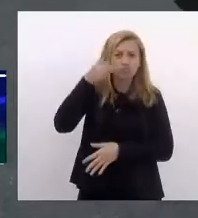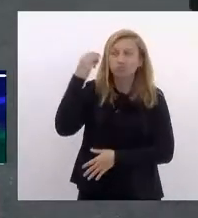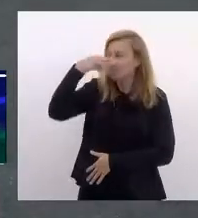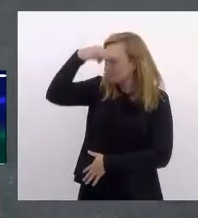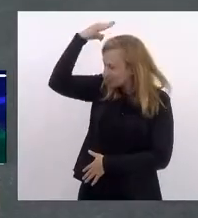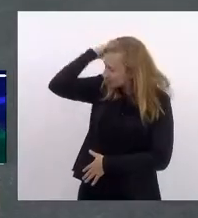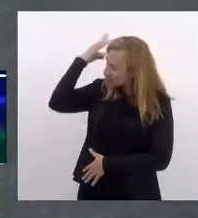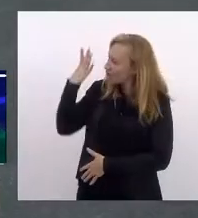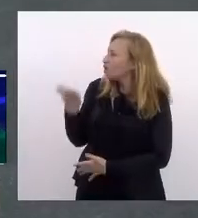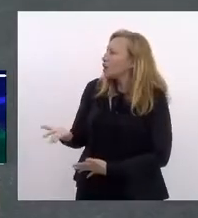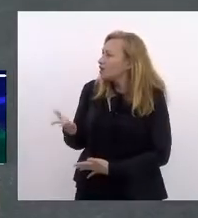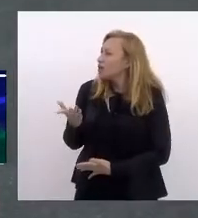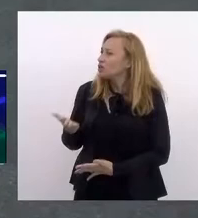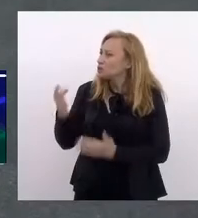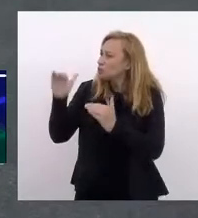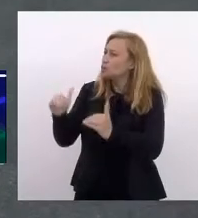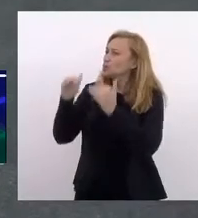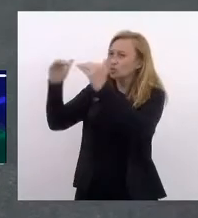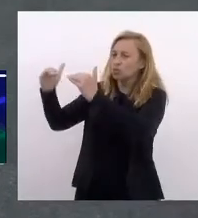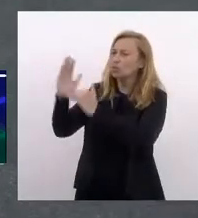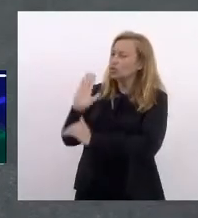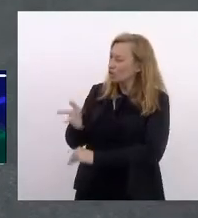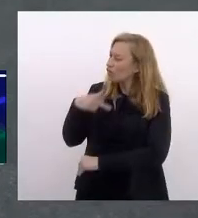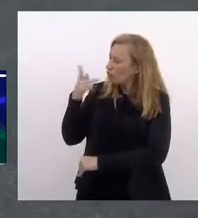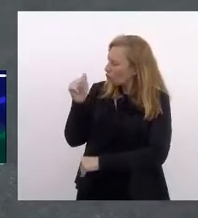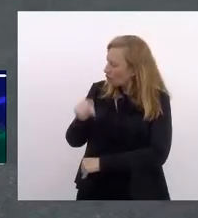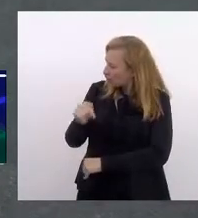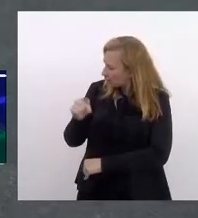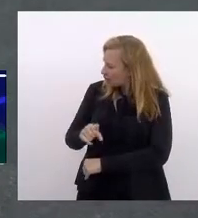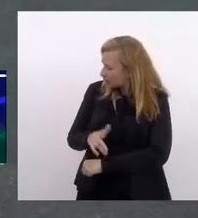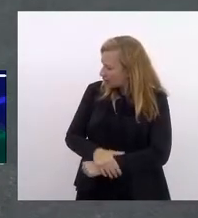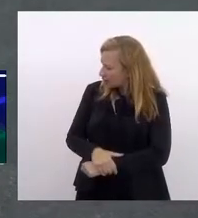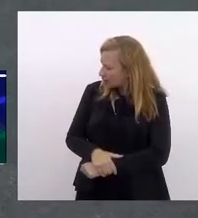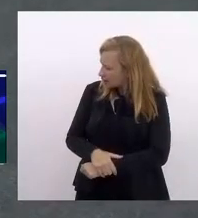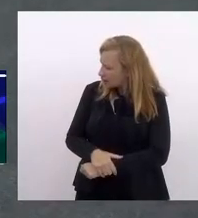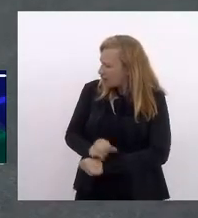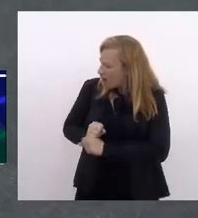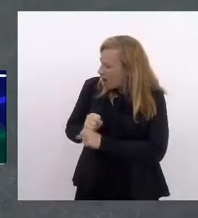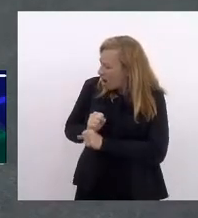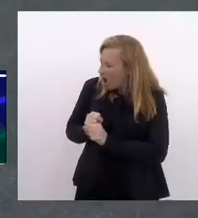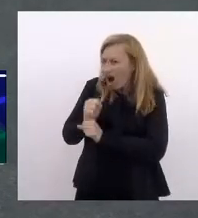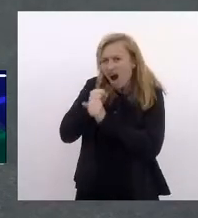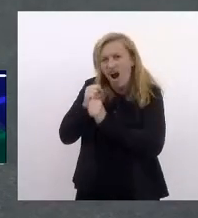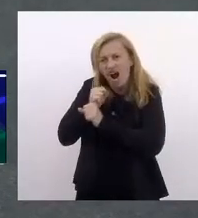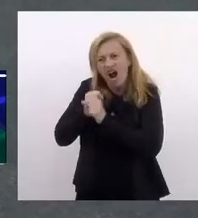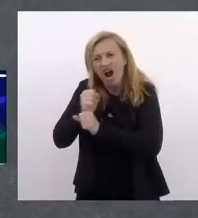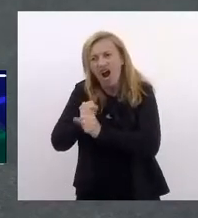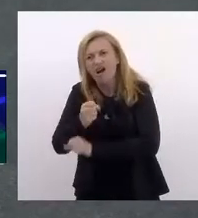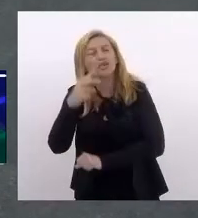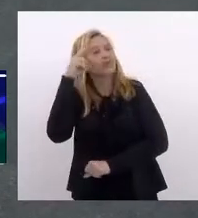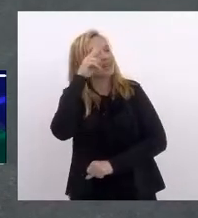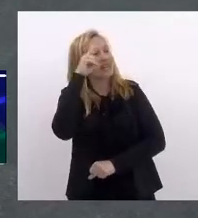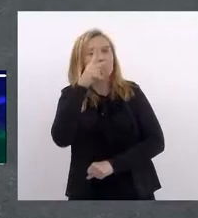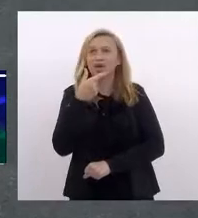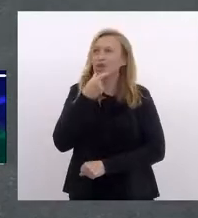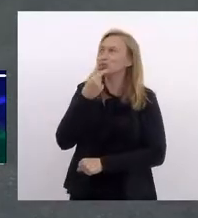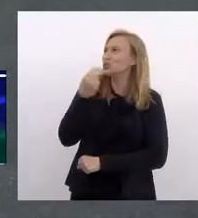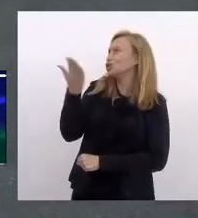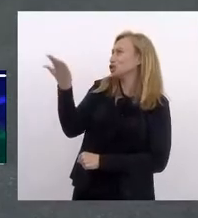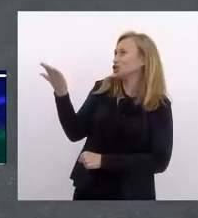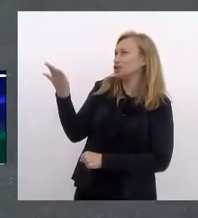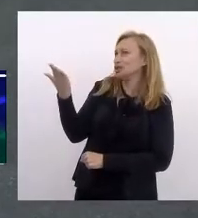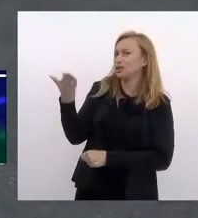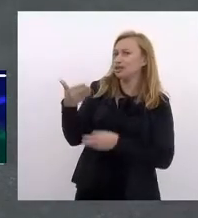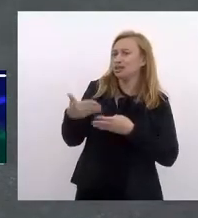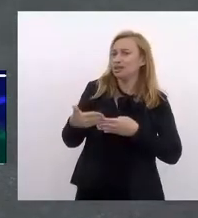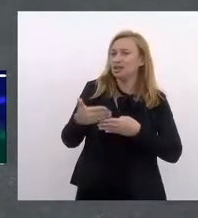Pacheco, que Vossa Excelência já falou aqui, foram anos. Eu me lembro desses meninos atrás